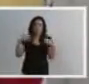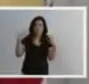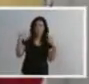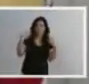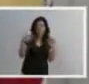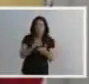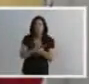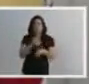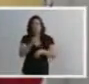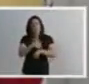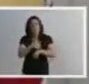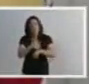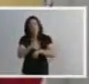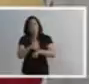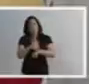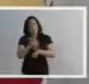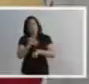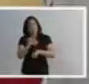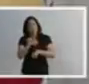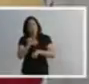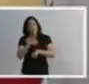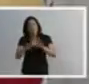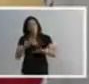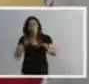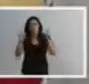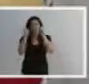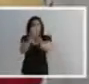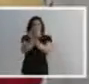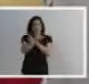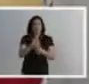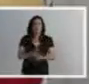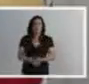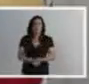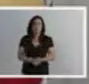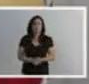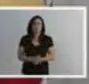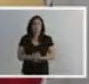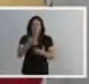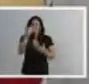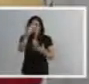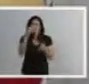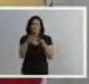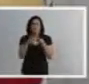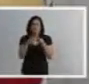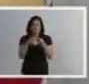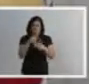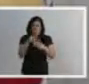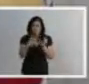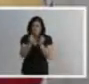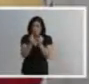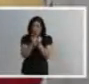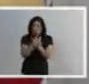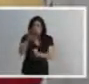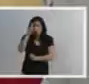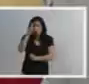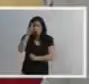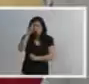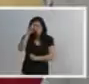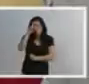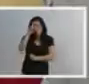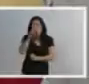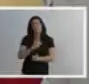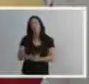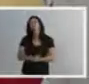momentos não tão felizes agradecer à nossa equipe de trabalho que no dia a dia esteve conosco